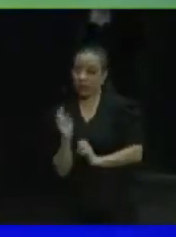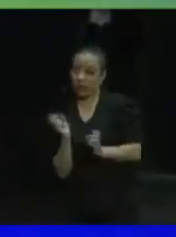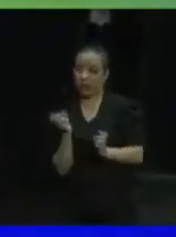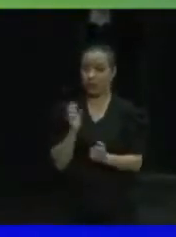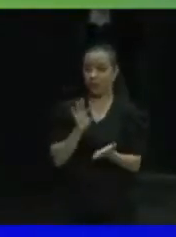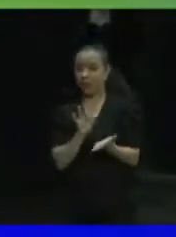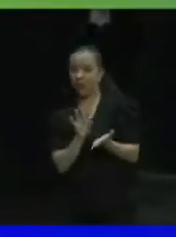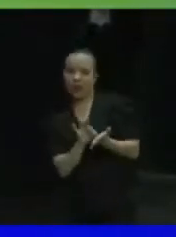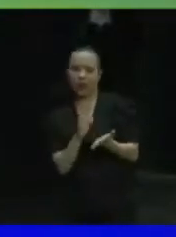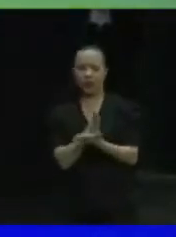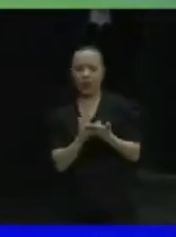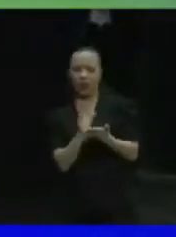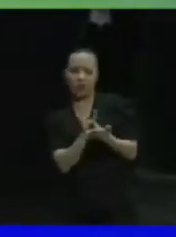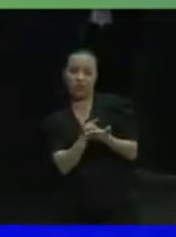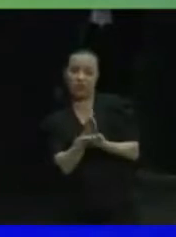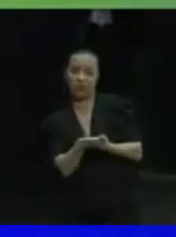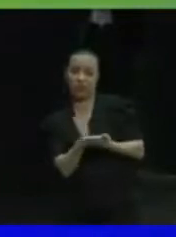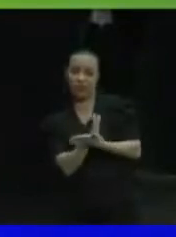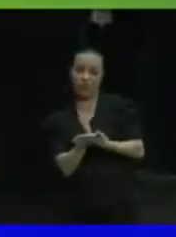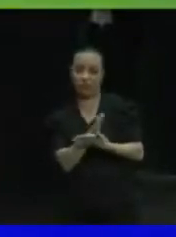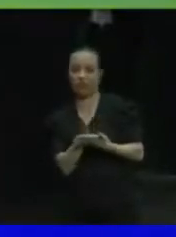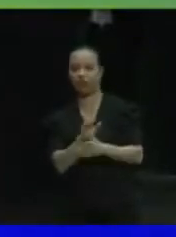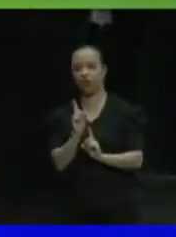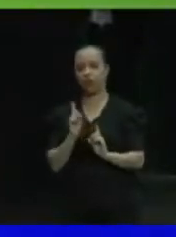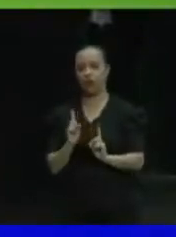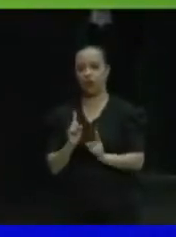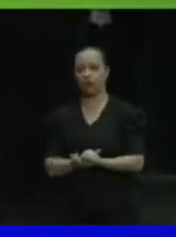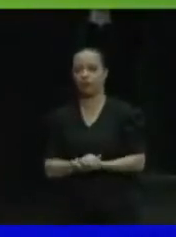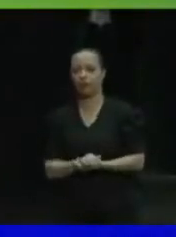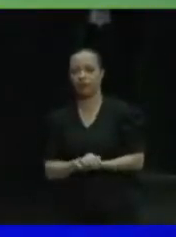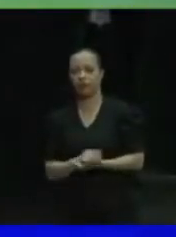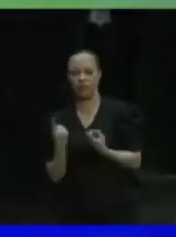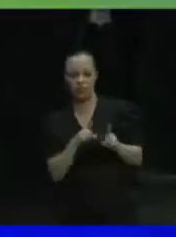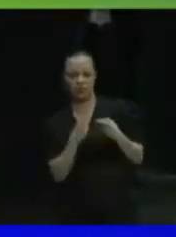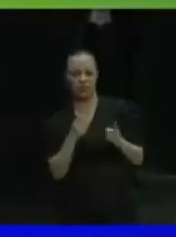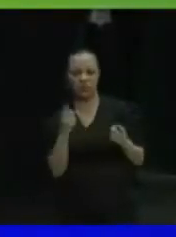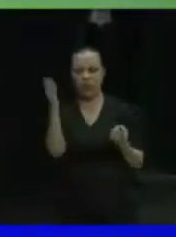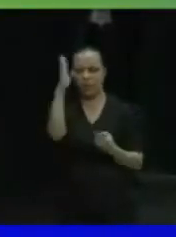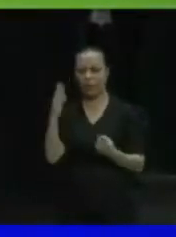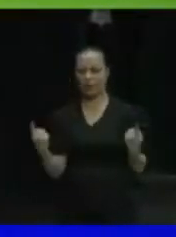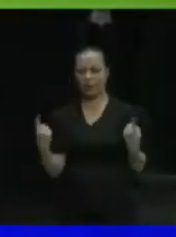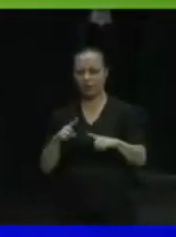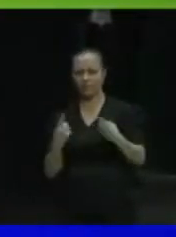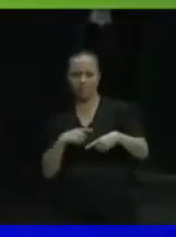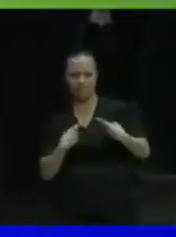de fomentar divisões ou agressões de brasileiro contra brasileiro.